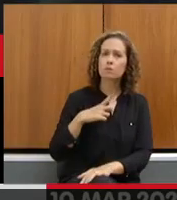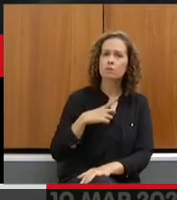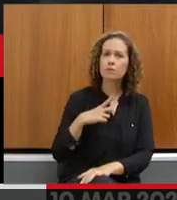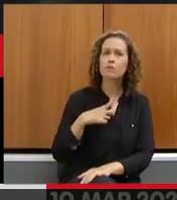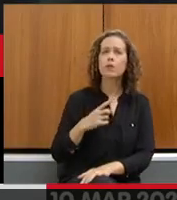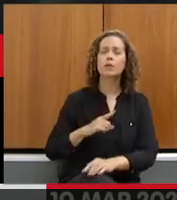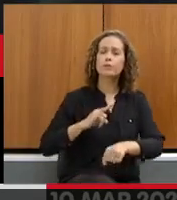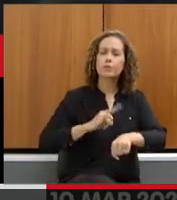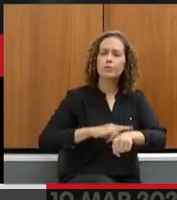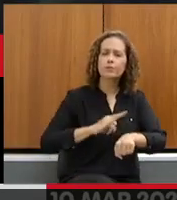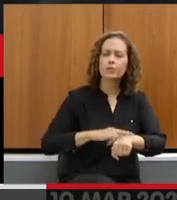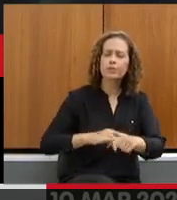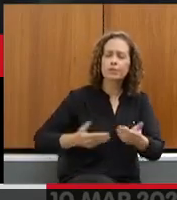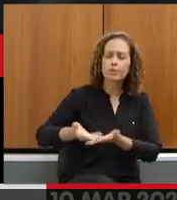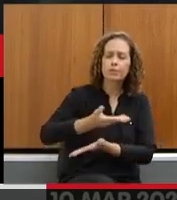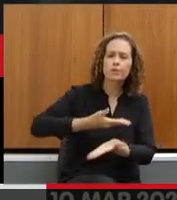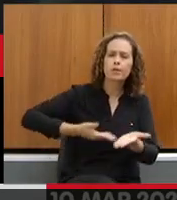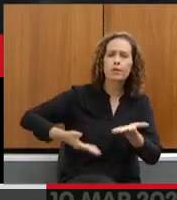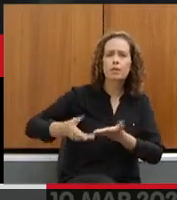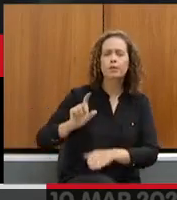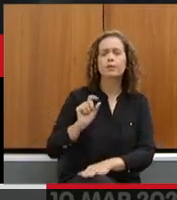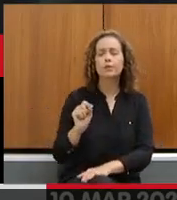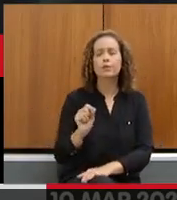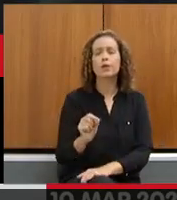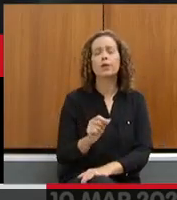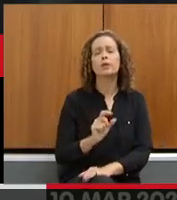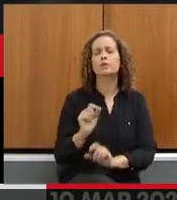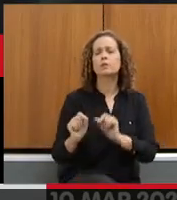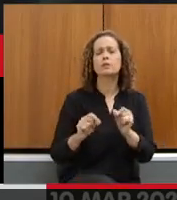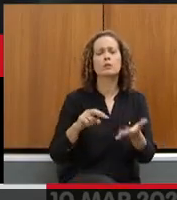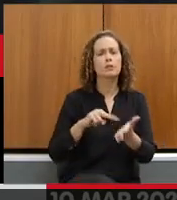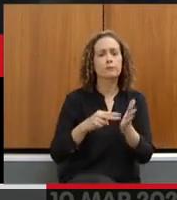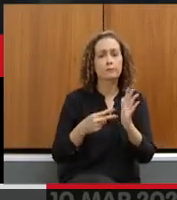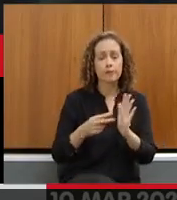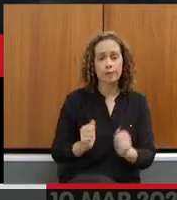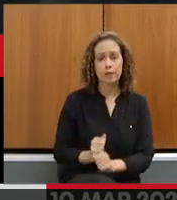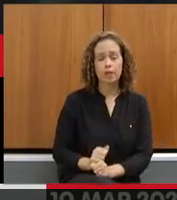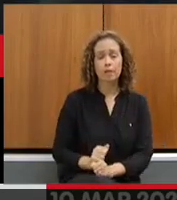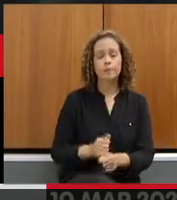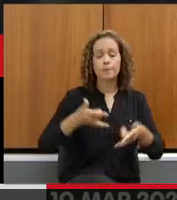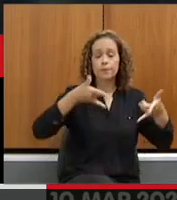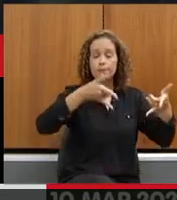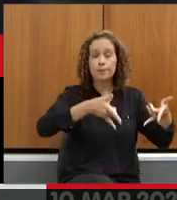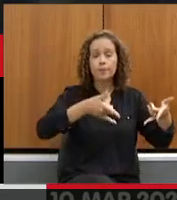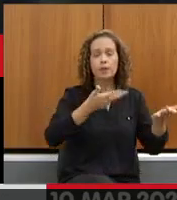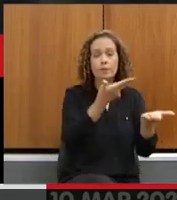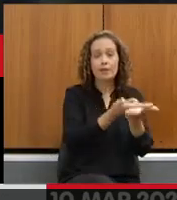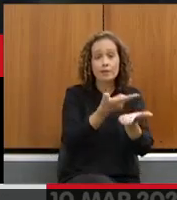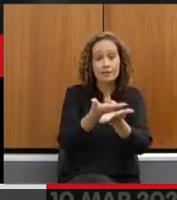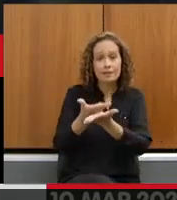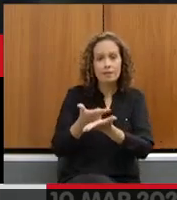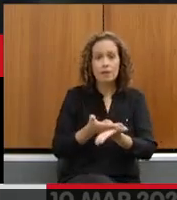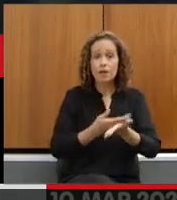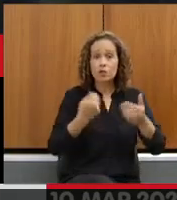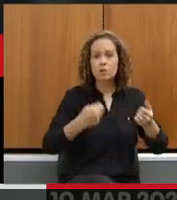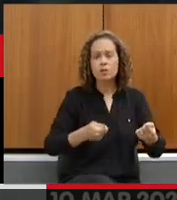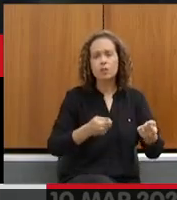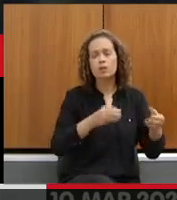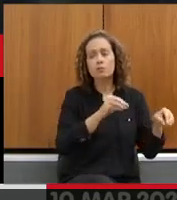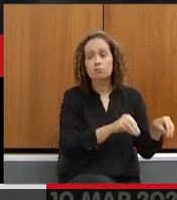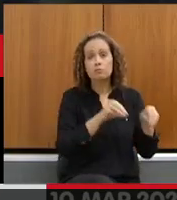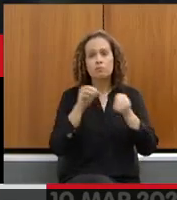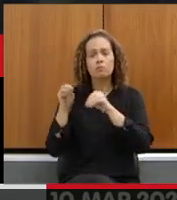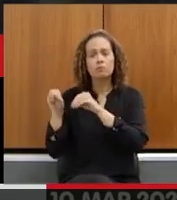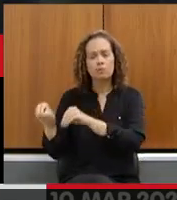sanitária seja transferência de pacientes para outras regiões quando se faz necessário essa remoção de